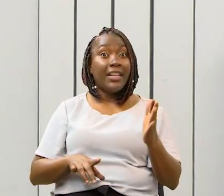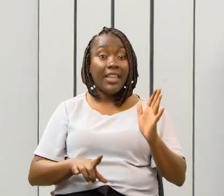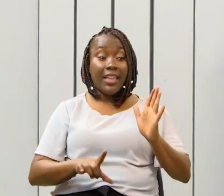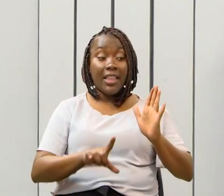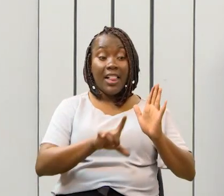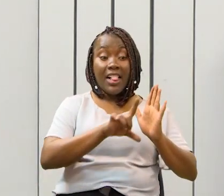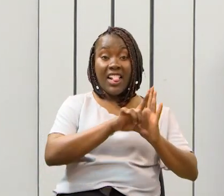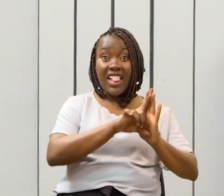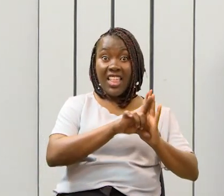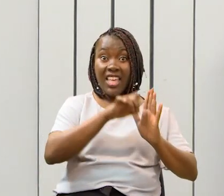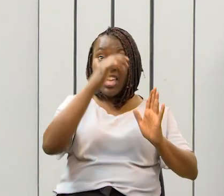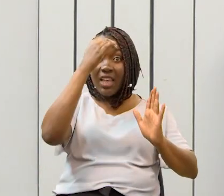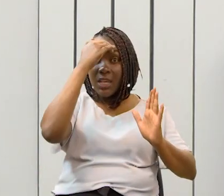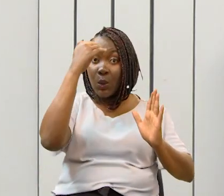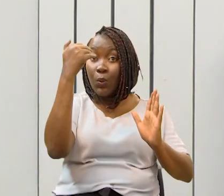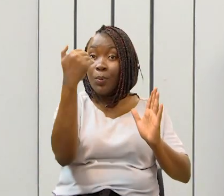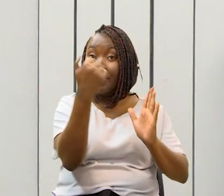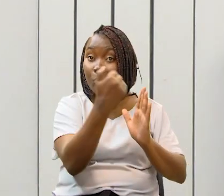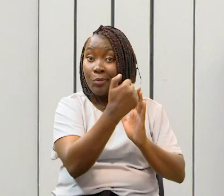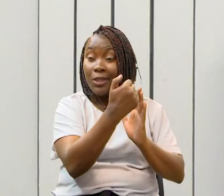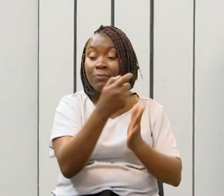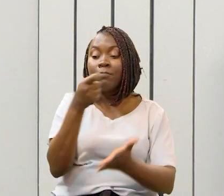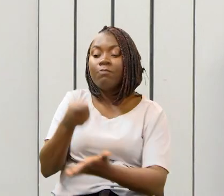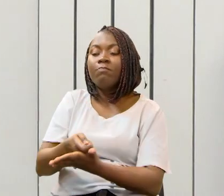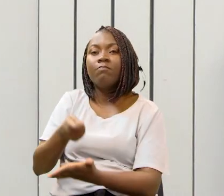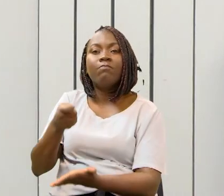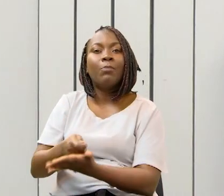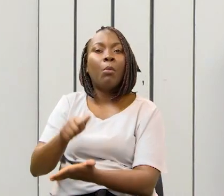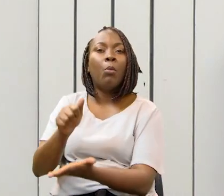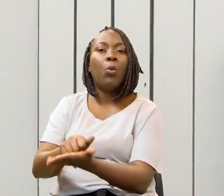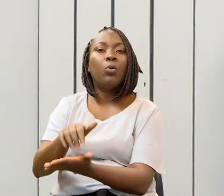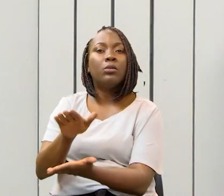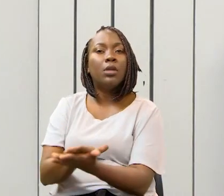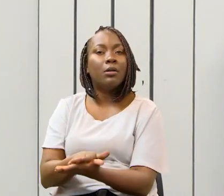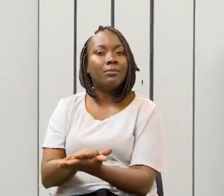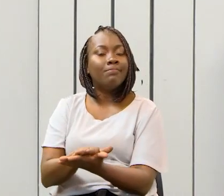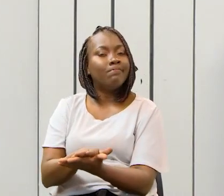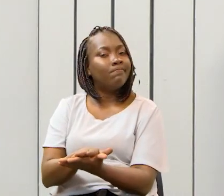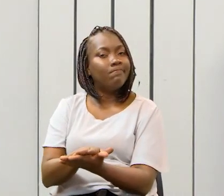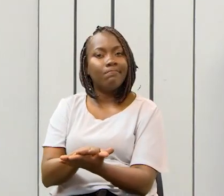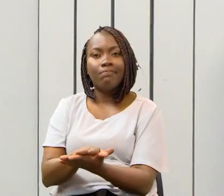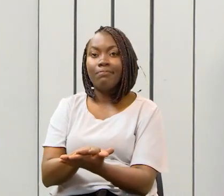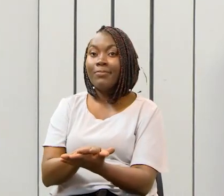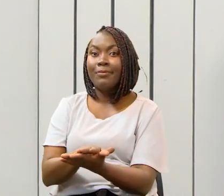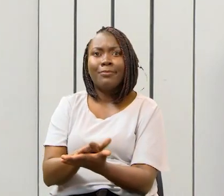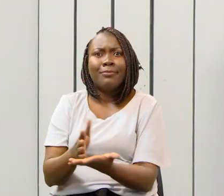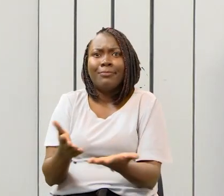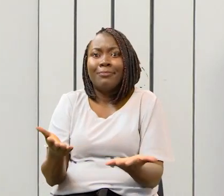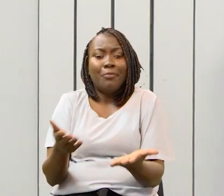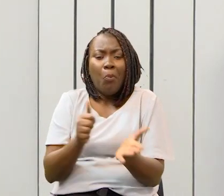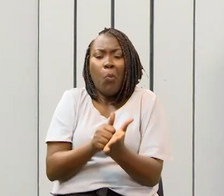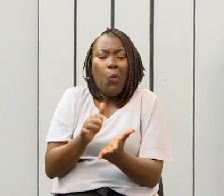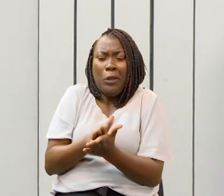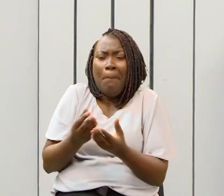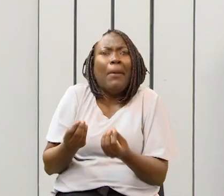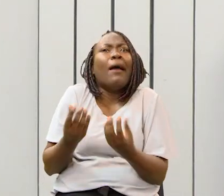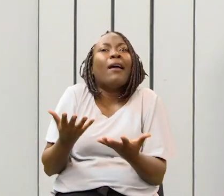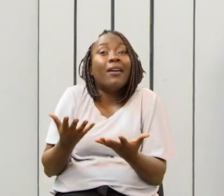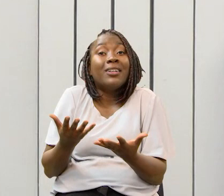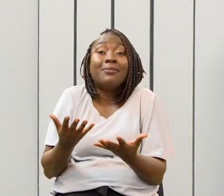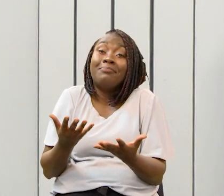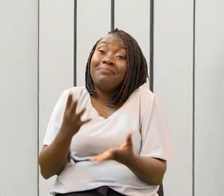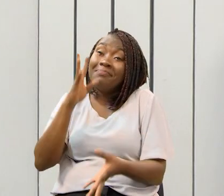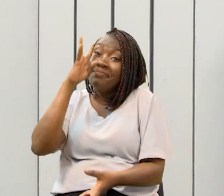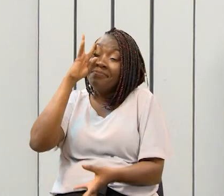a lei ela possa ser cumprida, aí tem a multa, né? Então, Exatamente. acho que a multa explica tudo. Né?